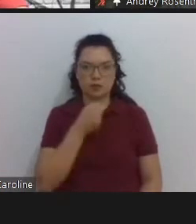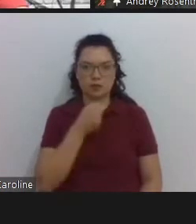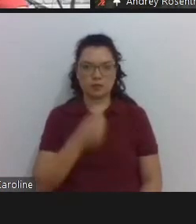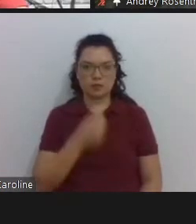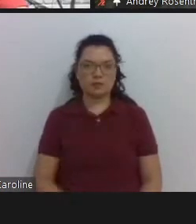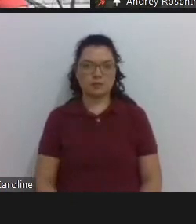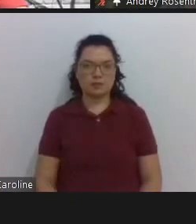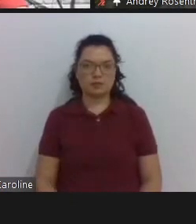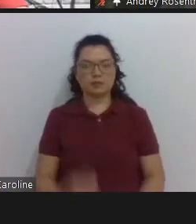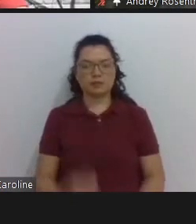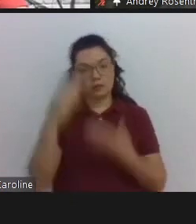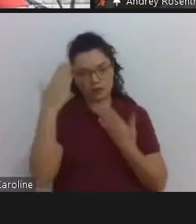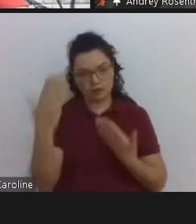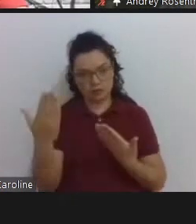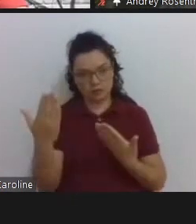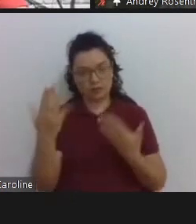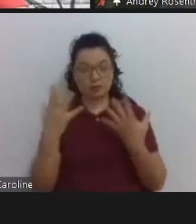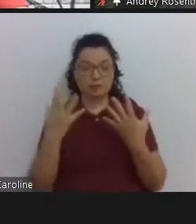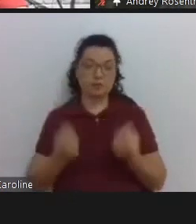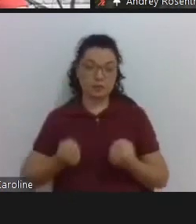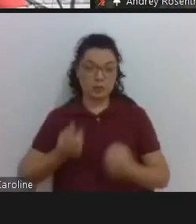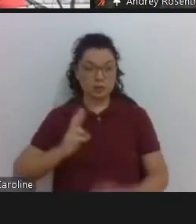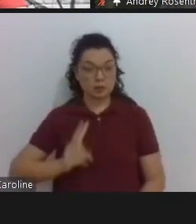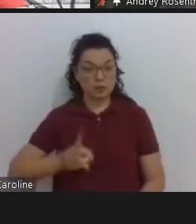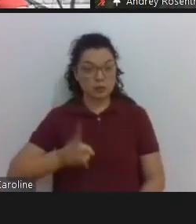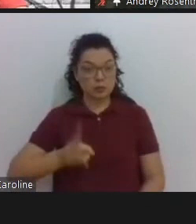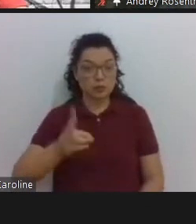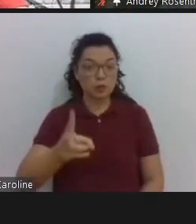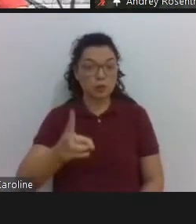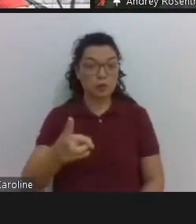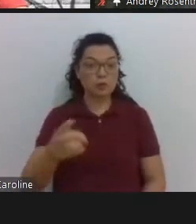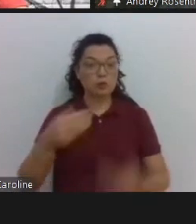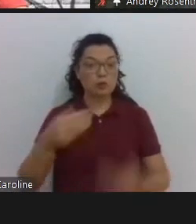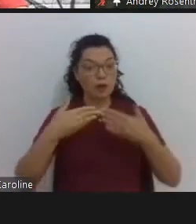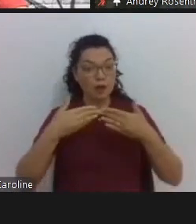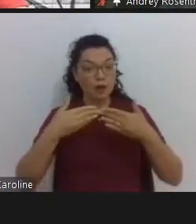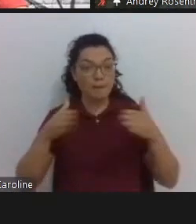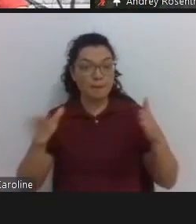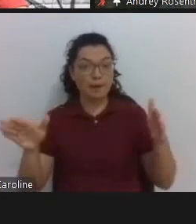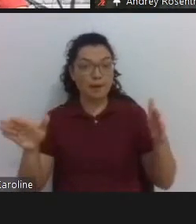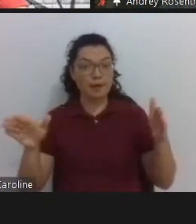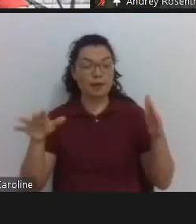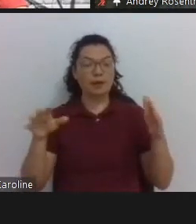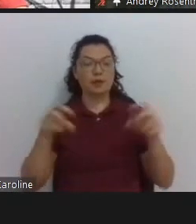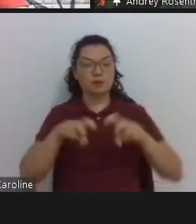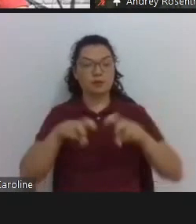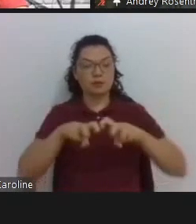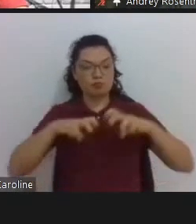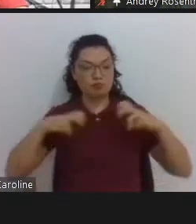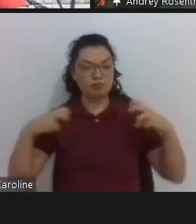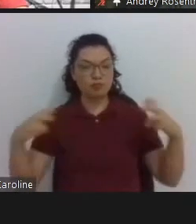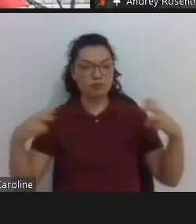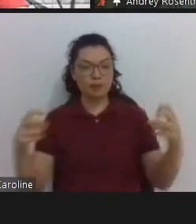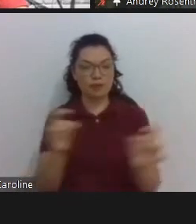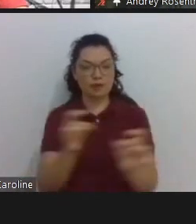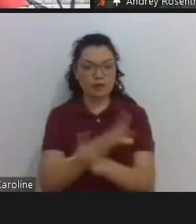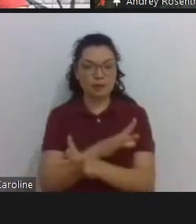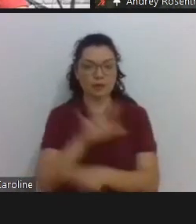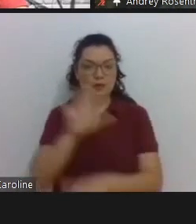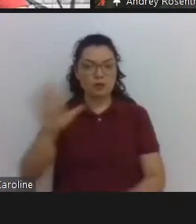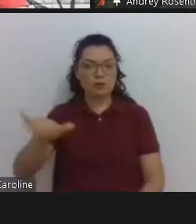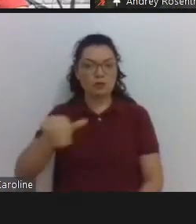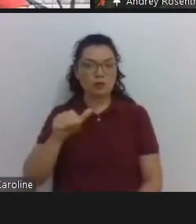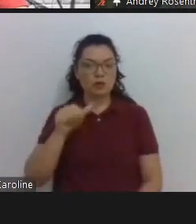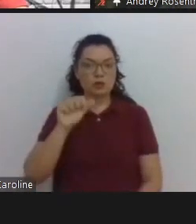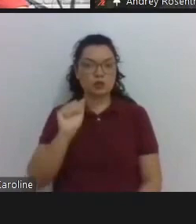Obrigada. Vamos continuar então e começar a nossa abertura, para a qual eu convido o professor Andrei Rosenthal Schli, que vai